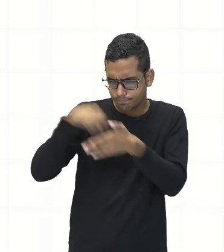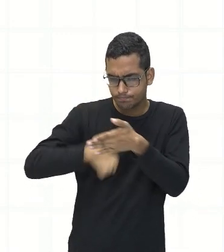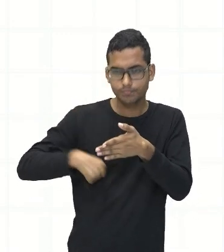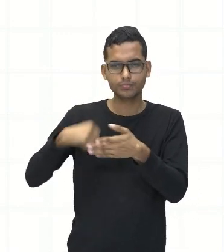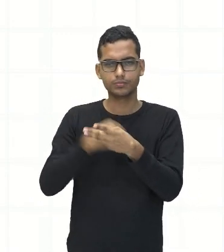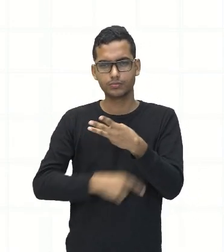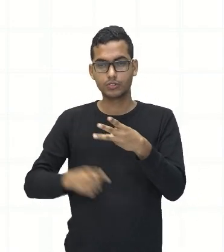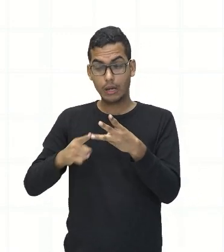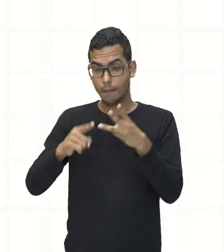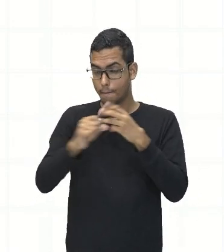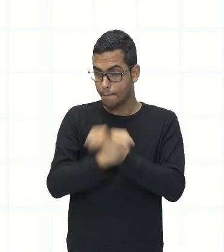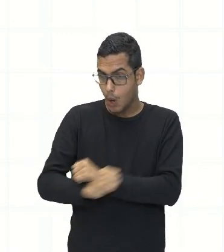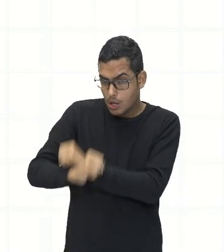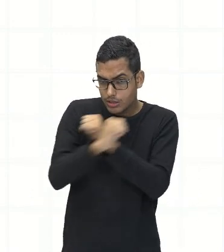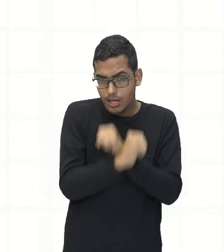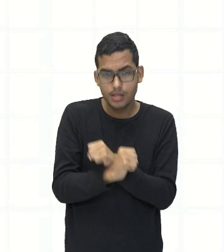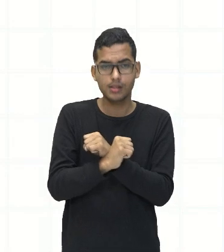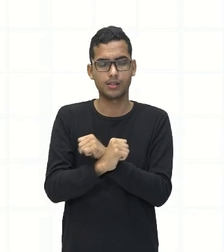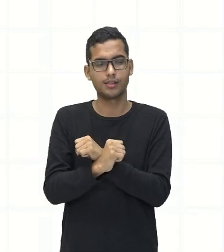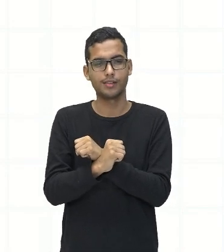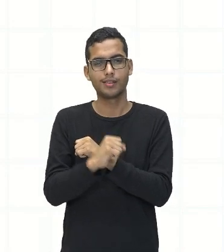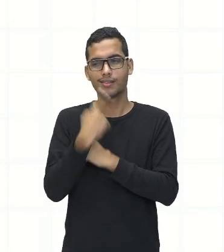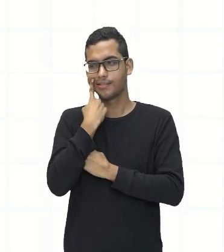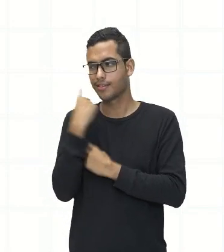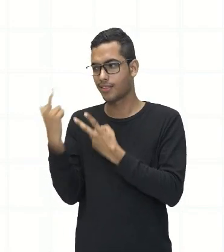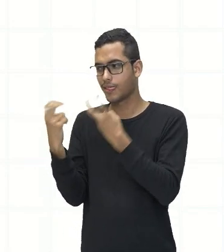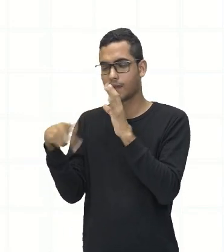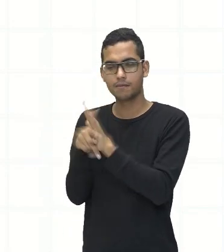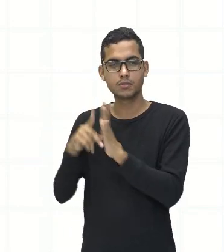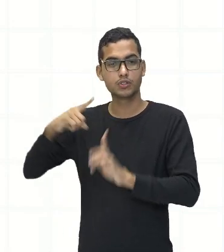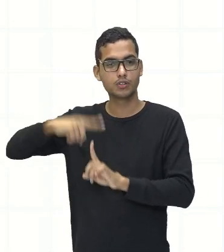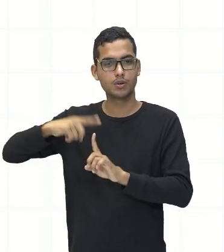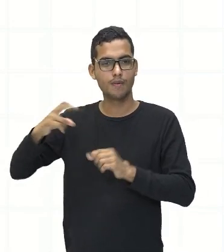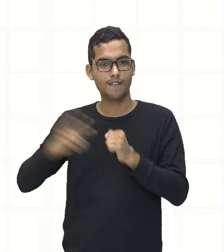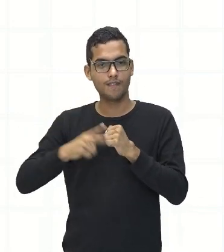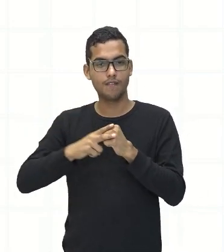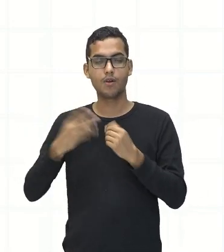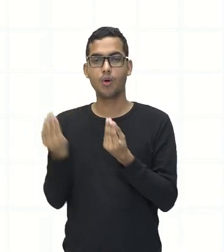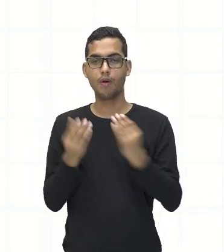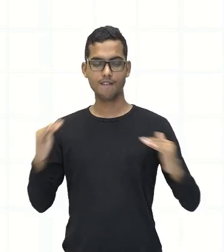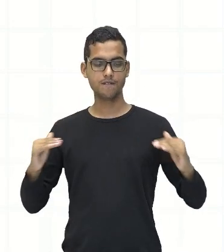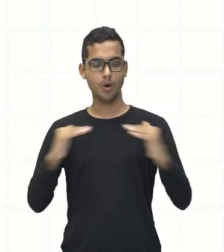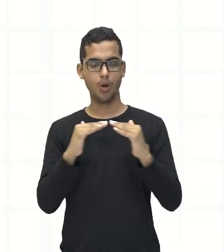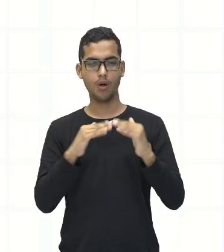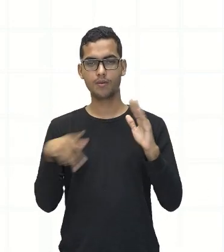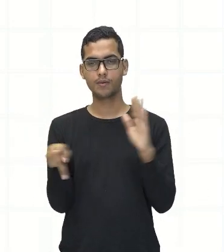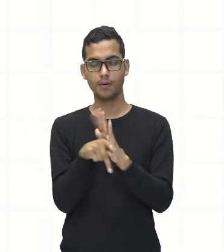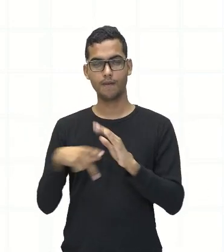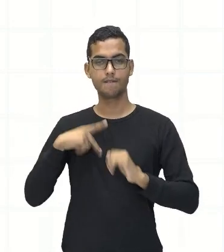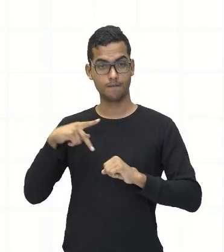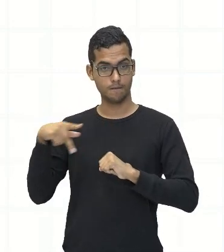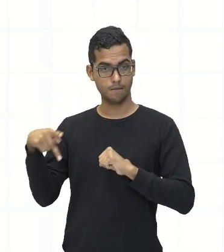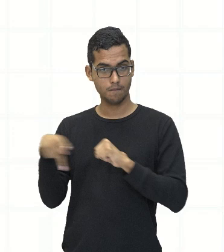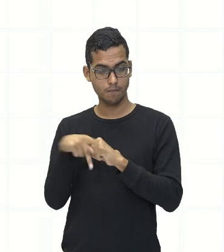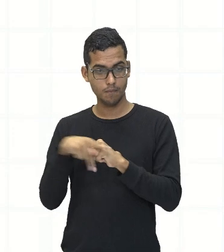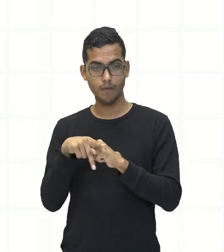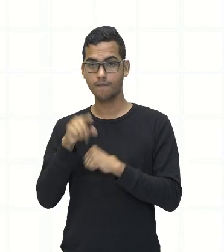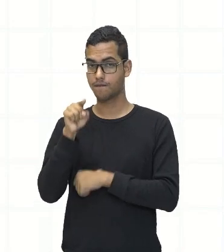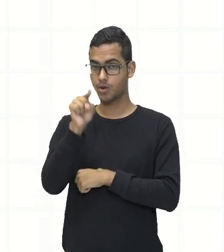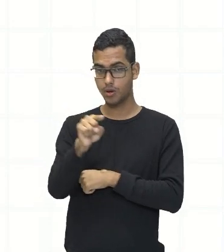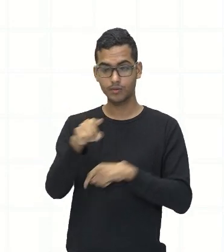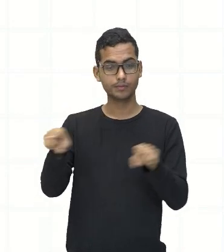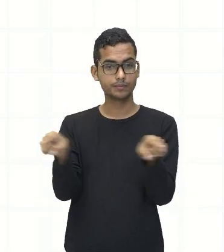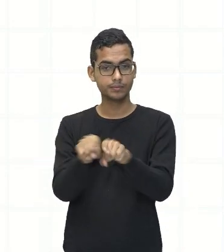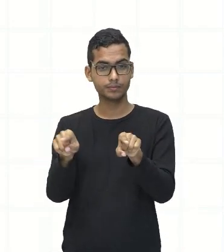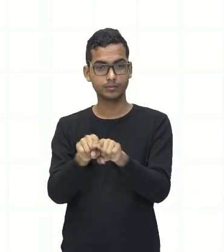né? Que são formas verbais que estão aí concordando com o pronome você. Elas são